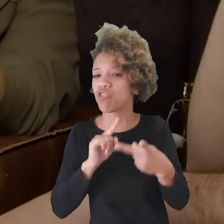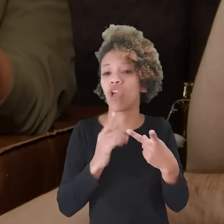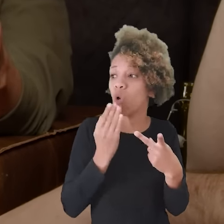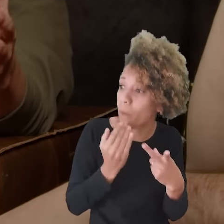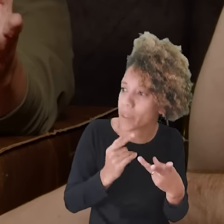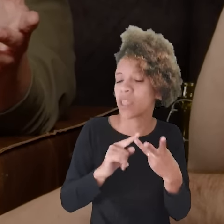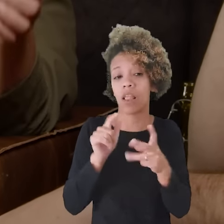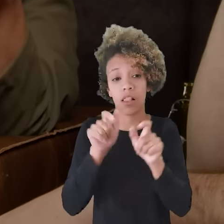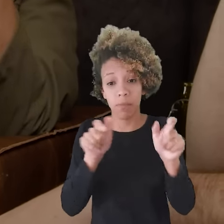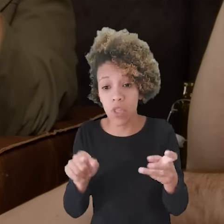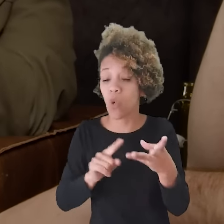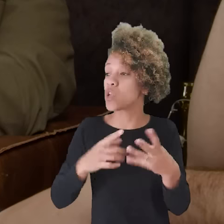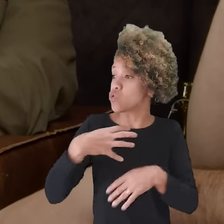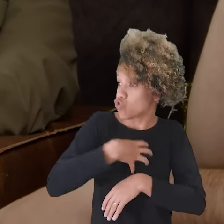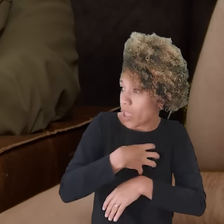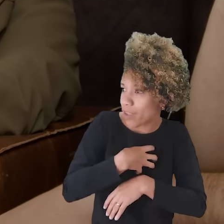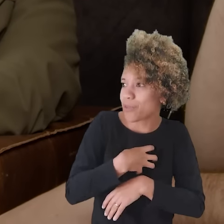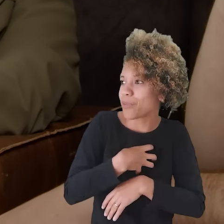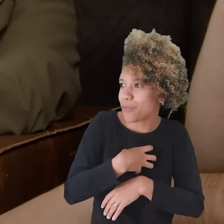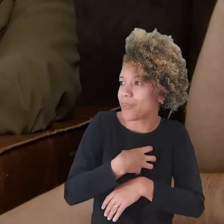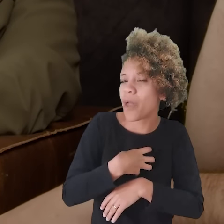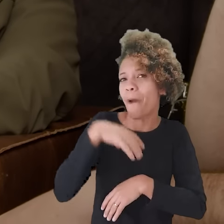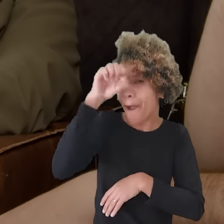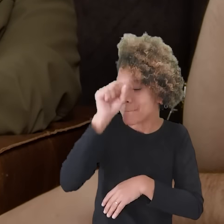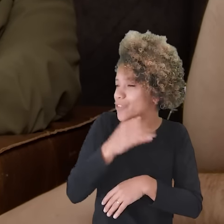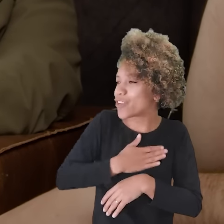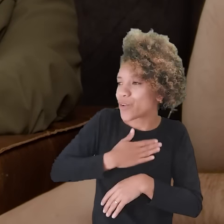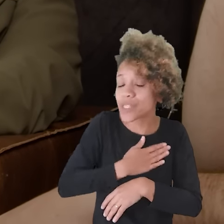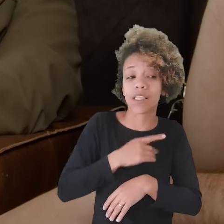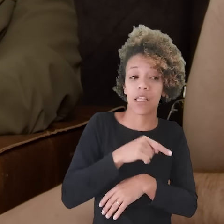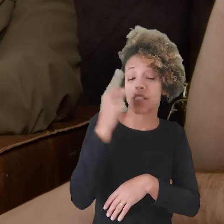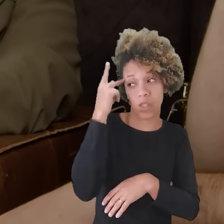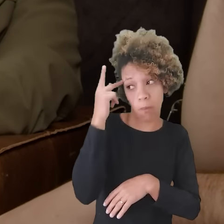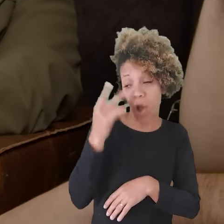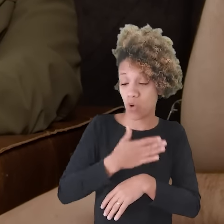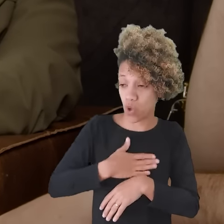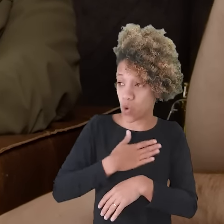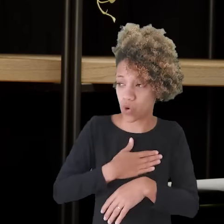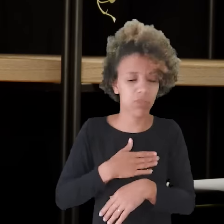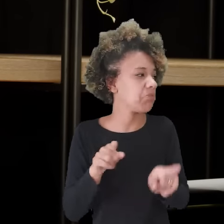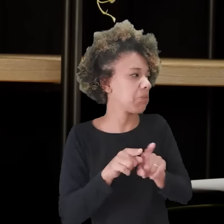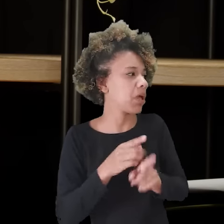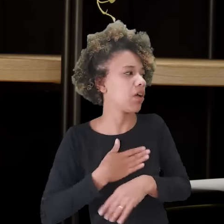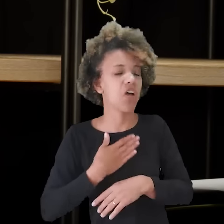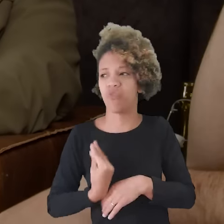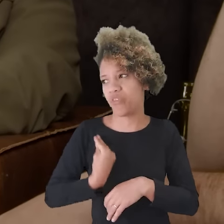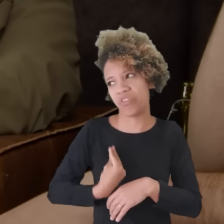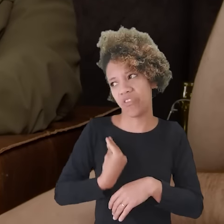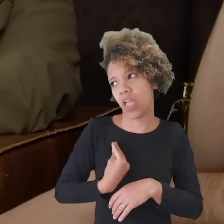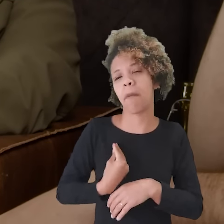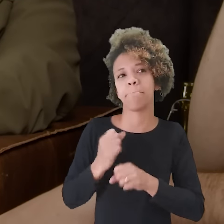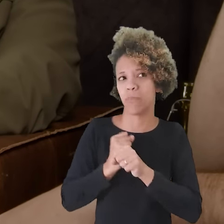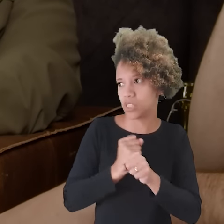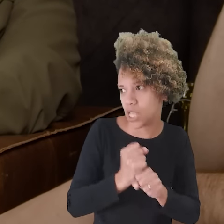a comida as pessoas o jeito eu aprendi a gostar muito de São Paulo sabe eu gosto muito de São Paulo eu acho que eu vou viver aqui